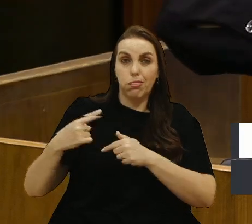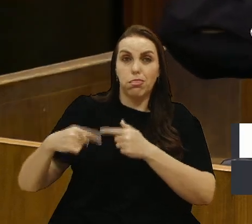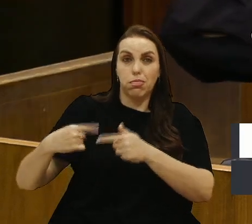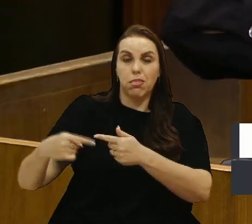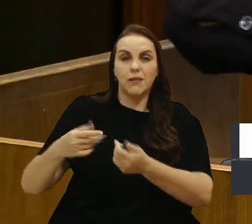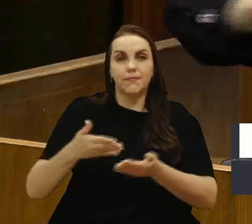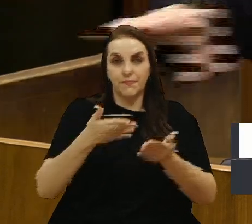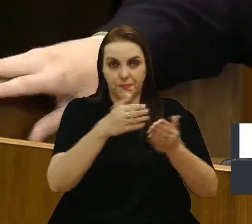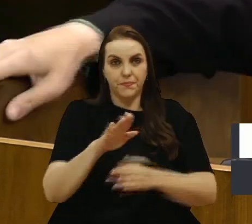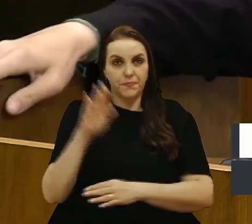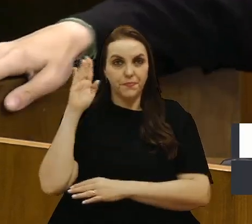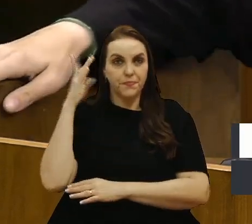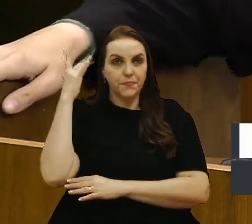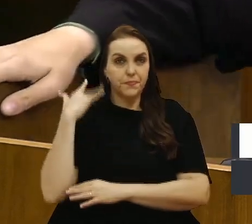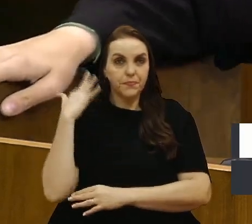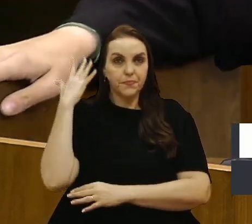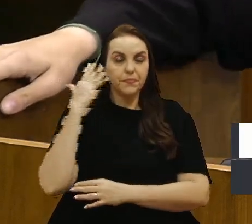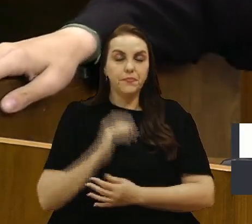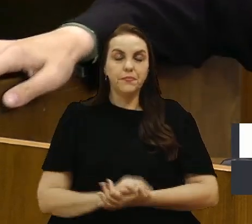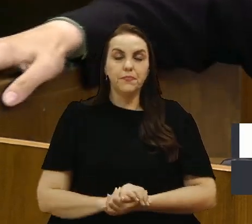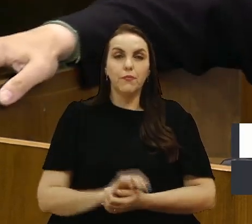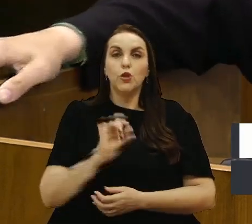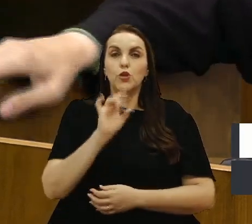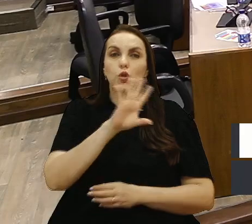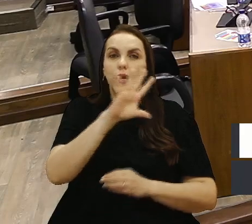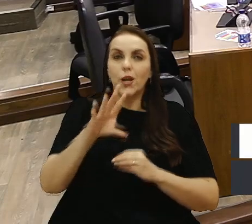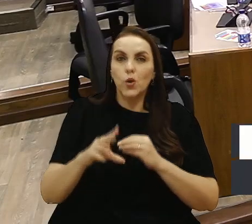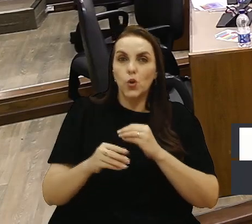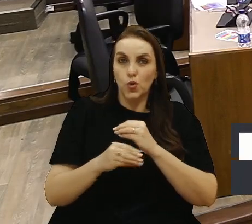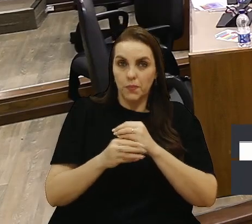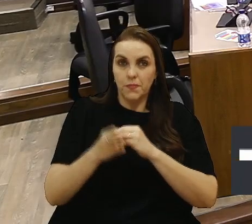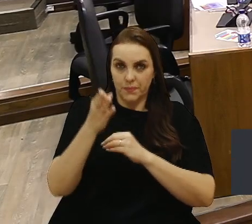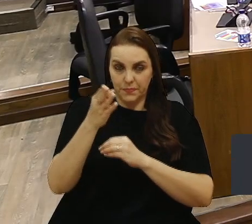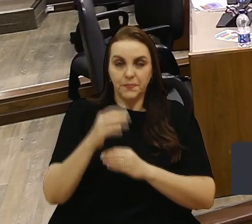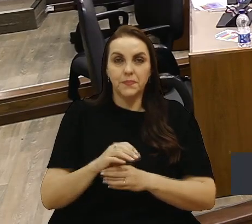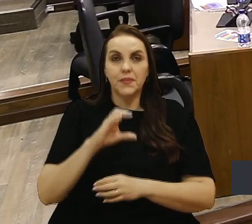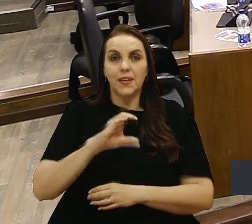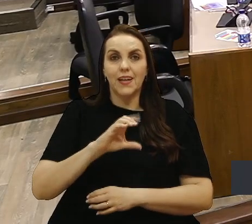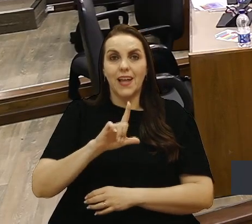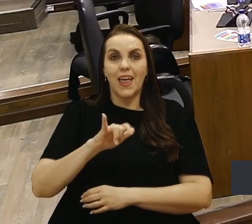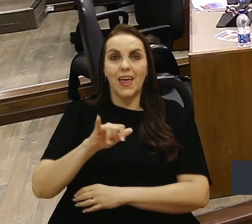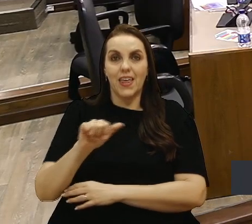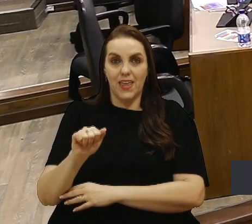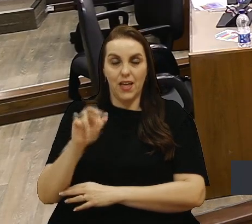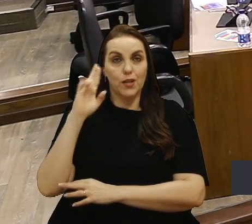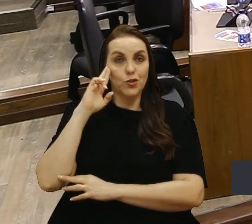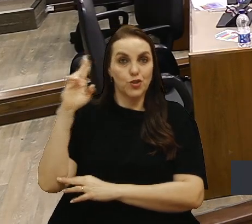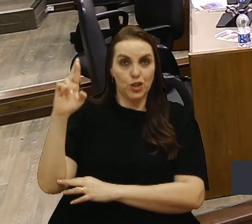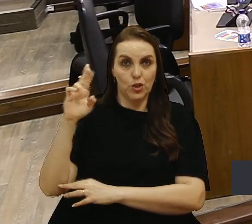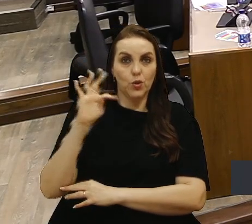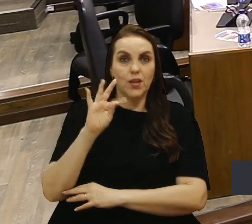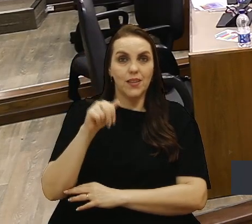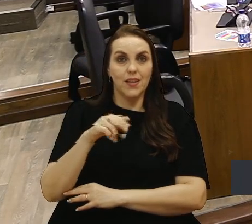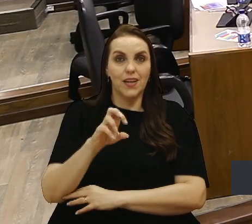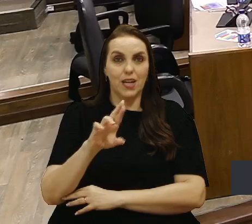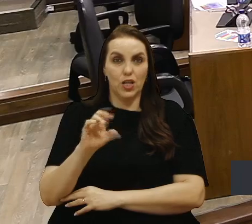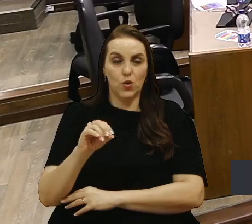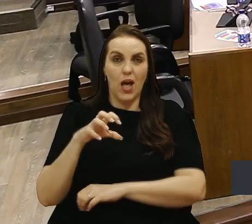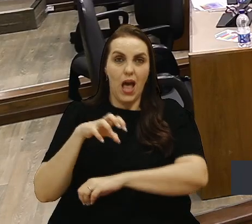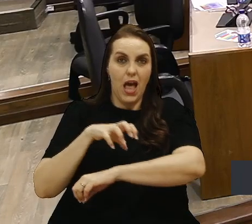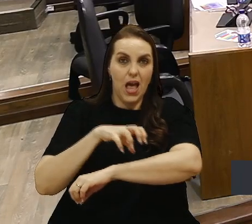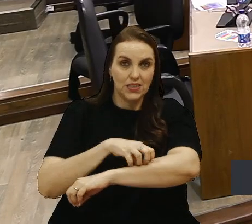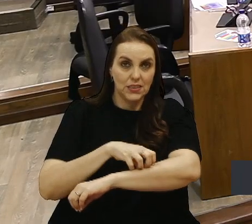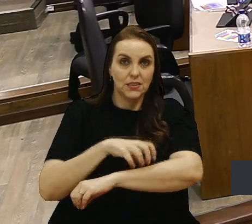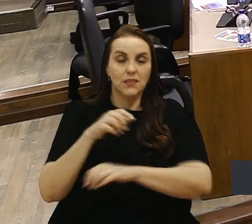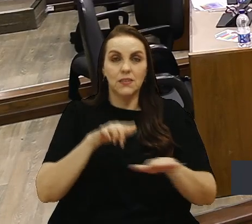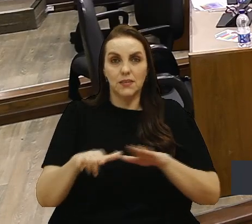parte, vereadora Daiane. Só para contribuir, vereadora Andressa, a Cleia, lá, a diretora do Tancredo, estava mordida semana passada. Exatamente. Né?